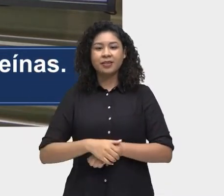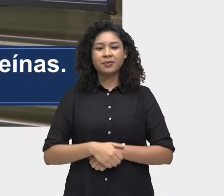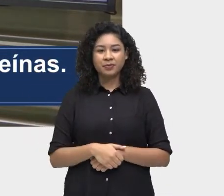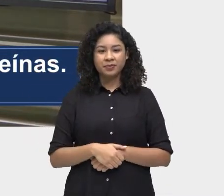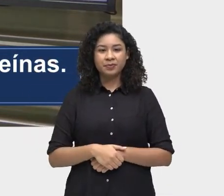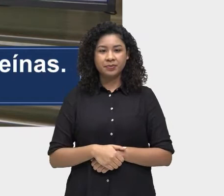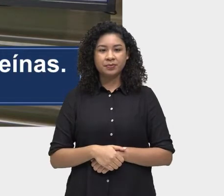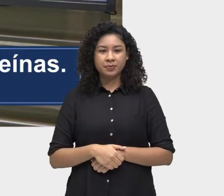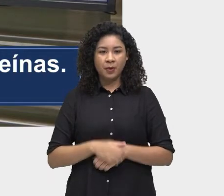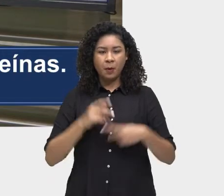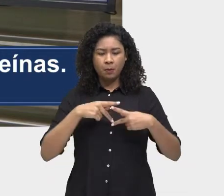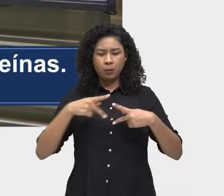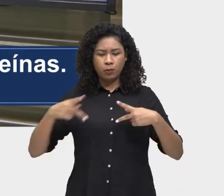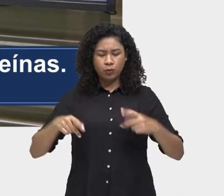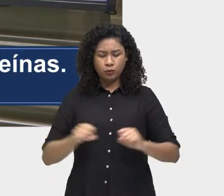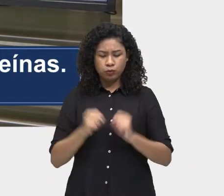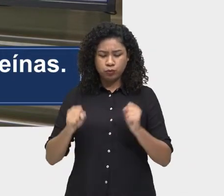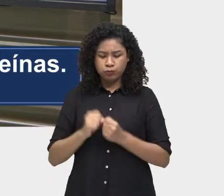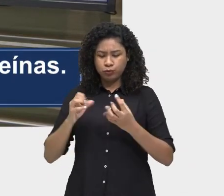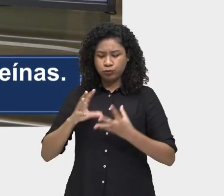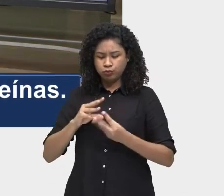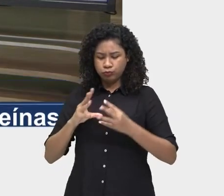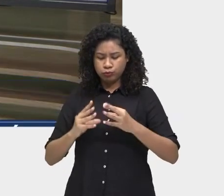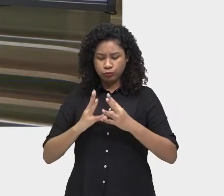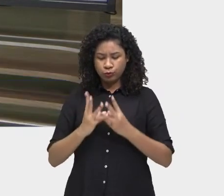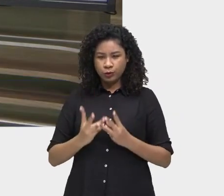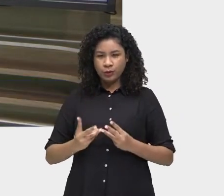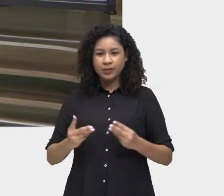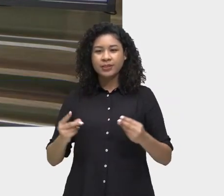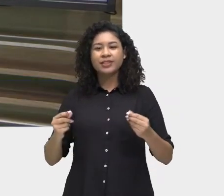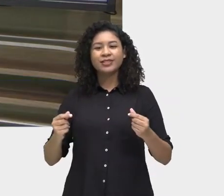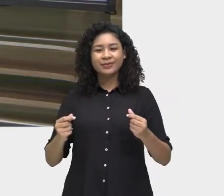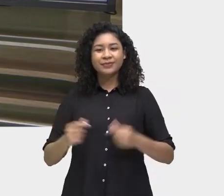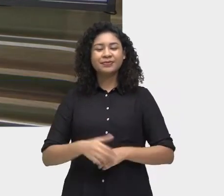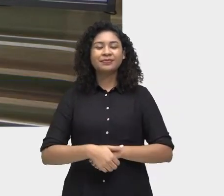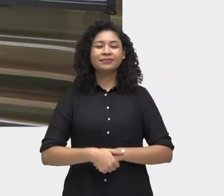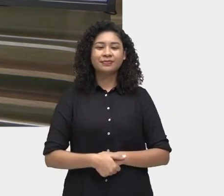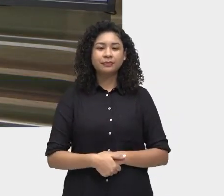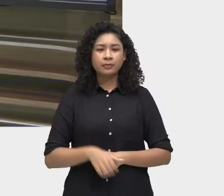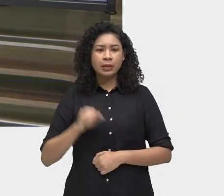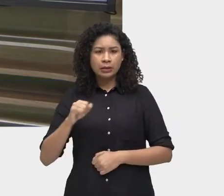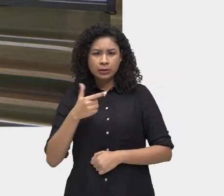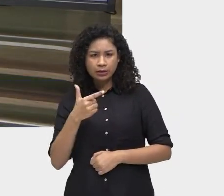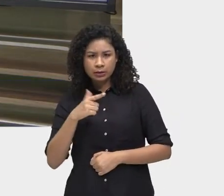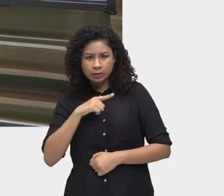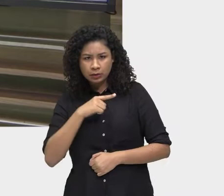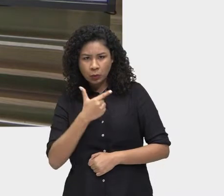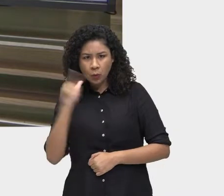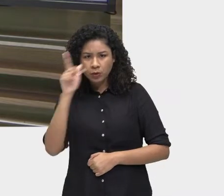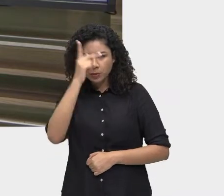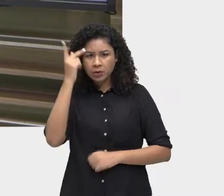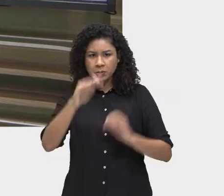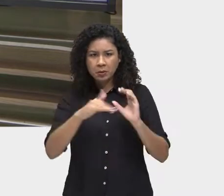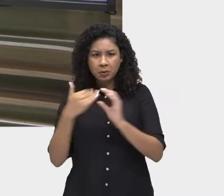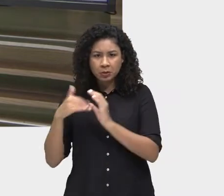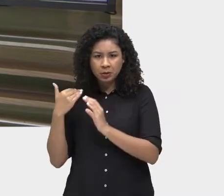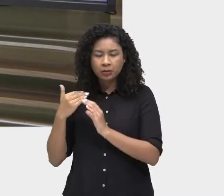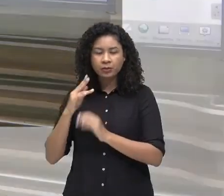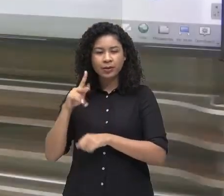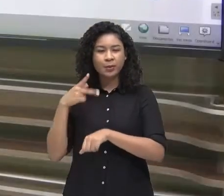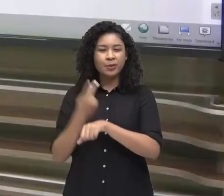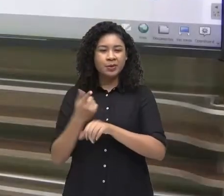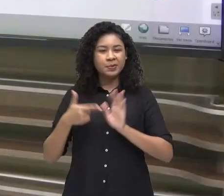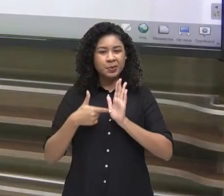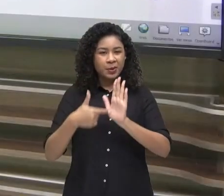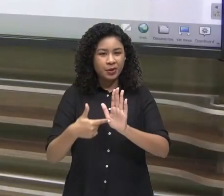proteínas, certo? Então, a gente, se tiver mais alguma participação, a gente dá uma lida ainda, mas agora fica de olho aí, a gente